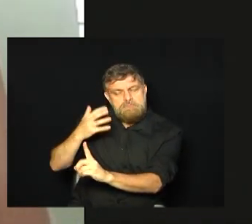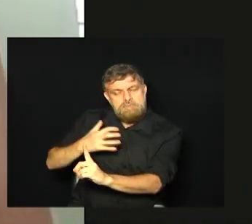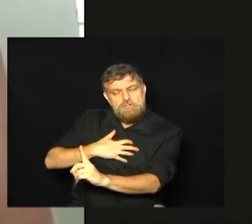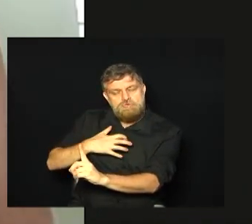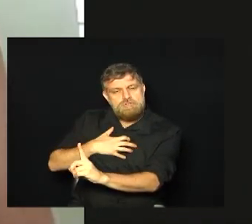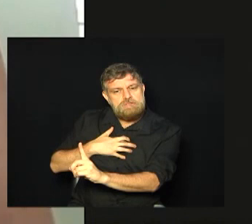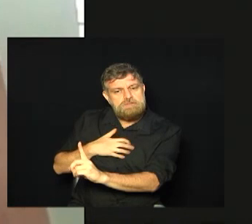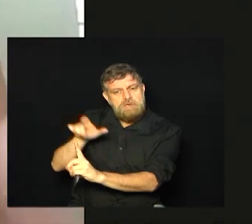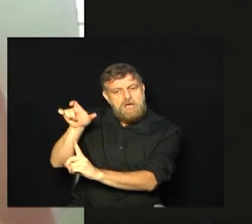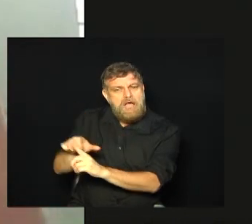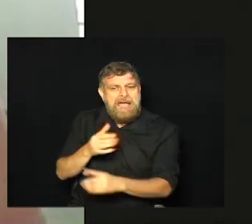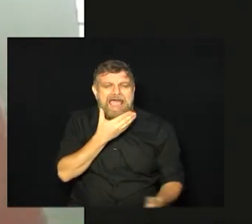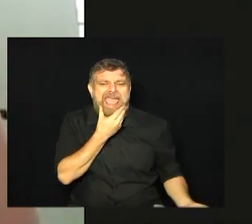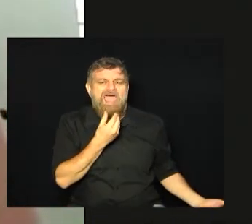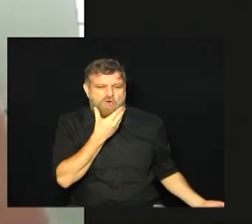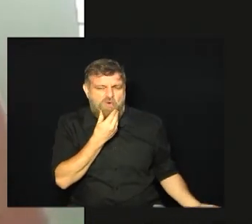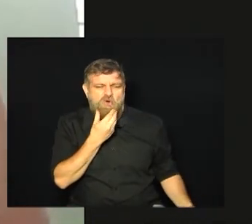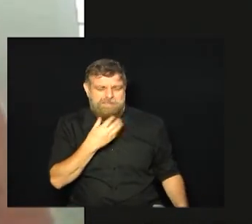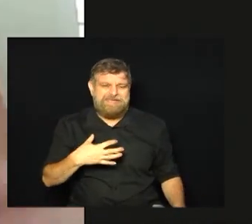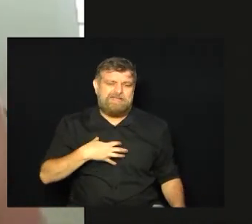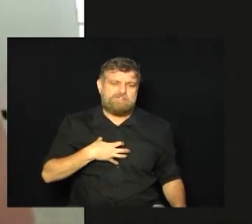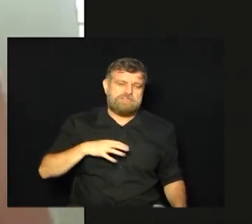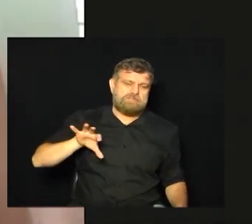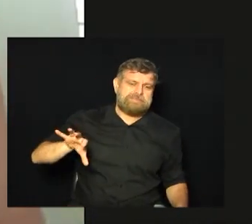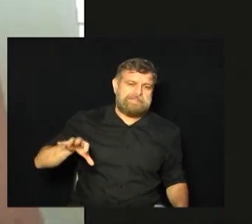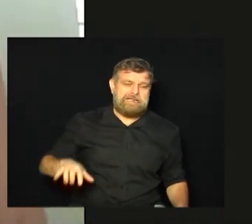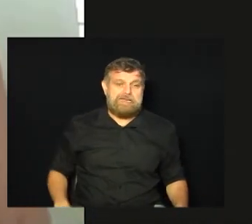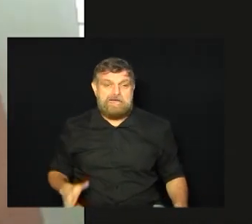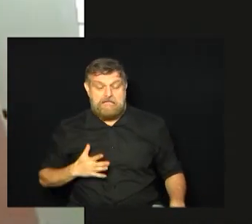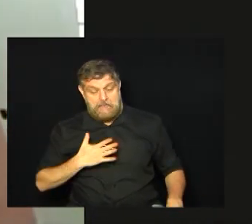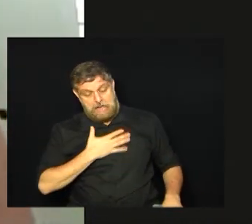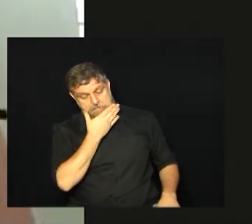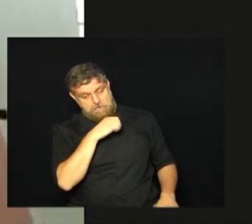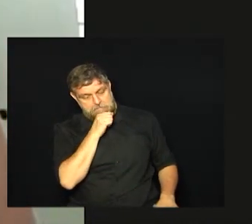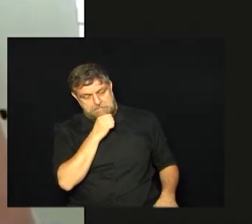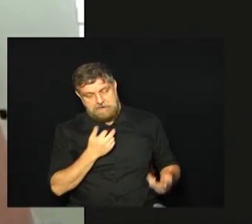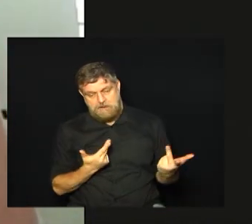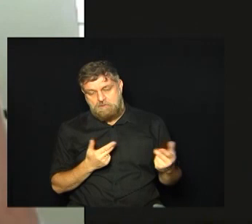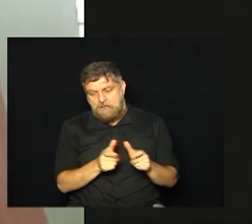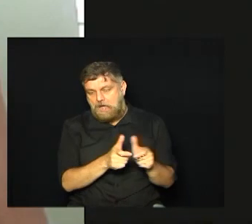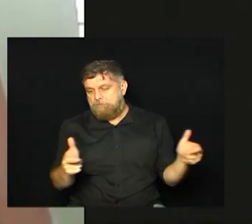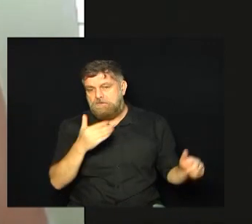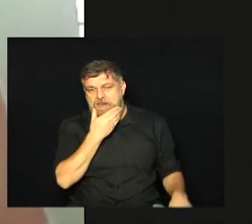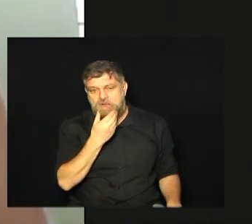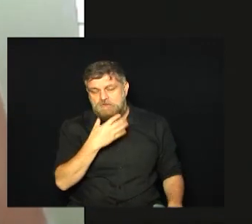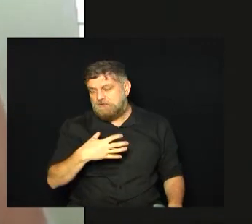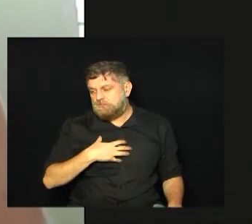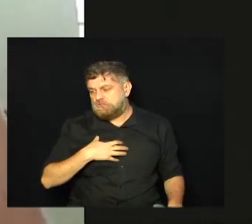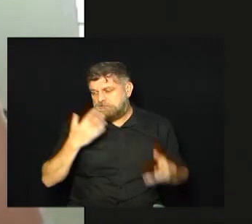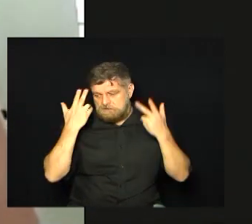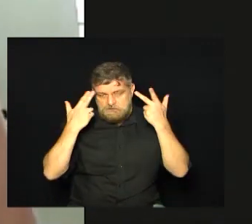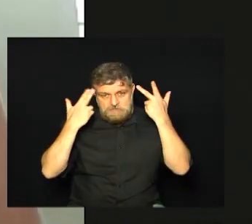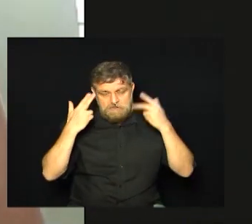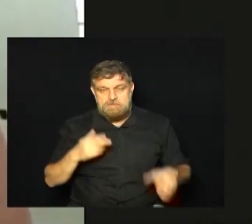que homem é assim, que o pai era assim, que a maioria dos homens que ela conhece são assim,